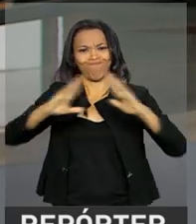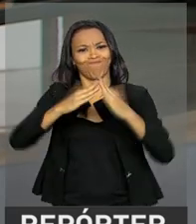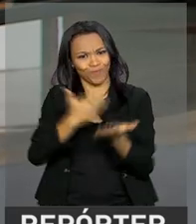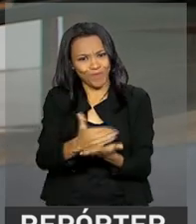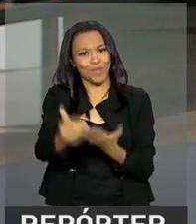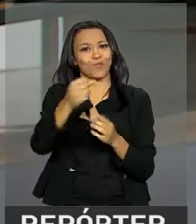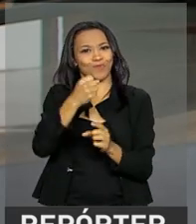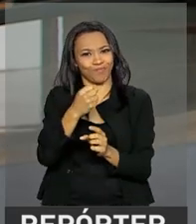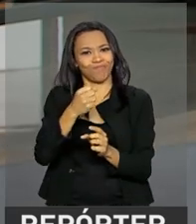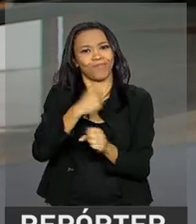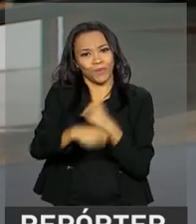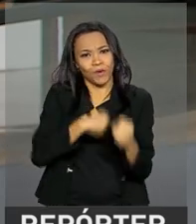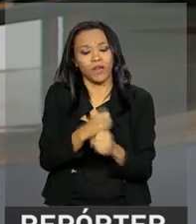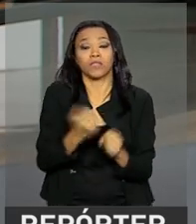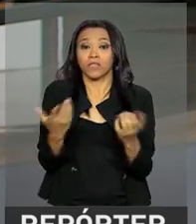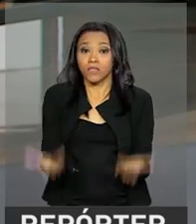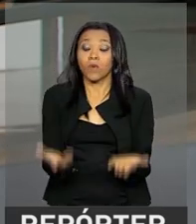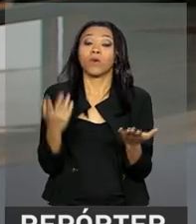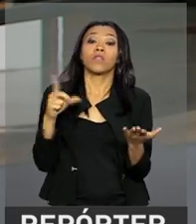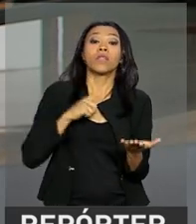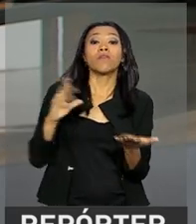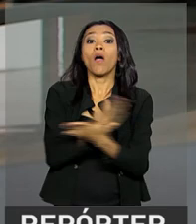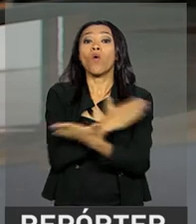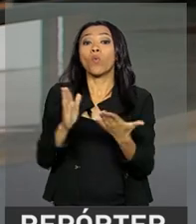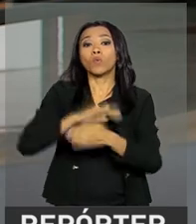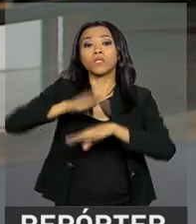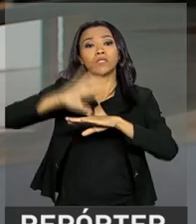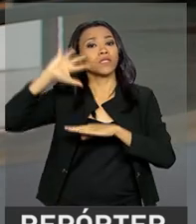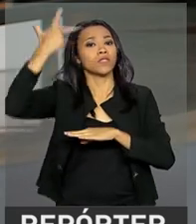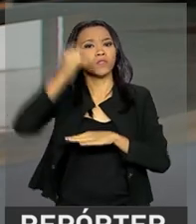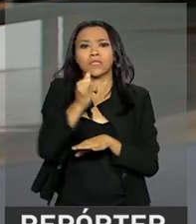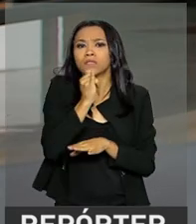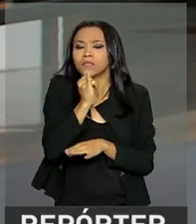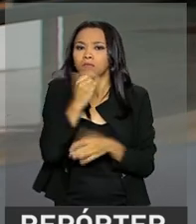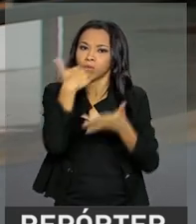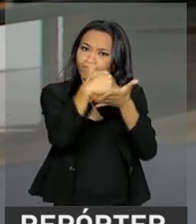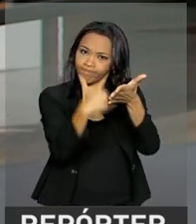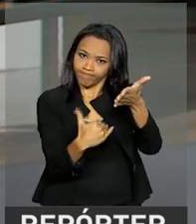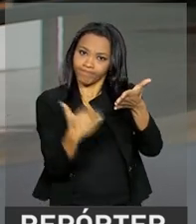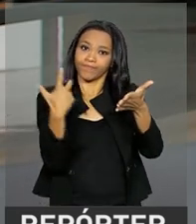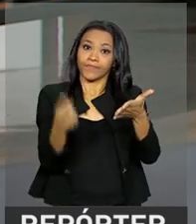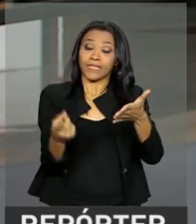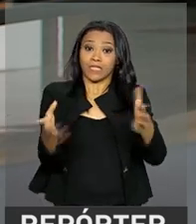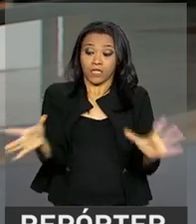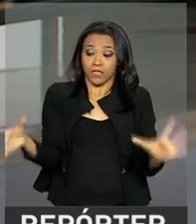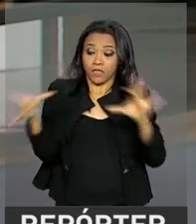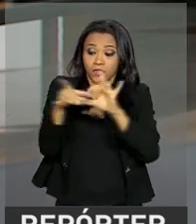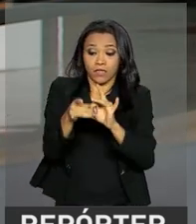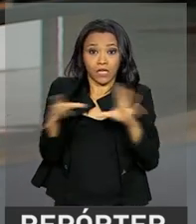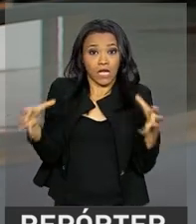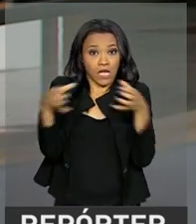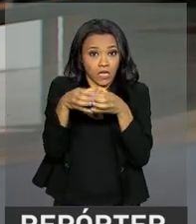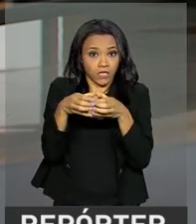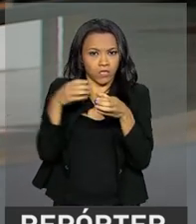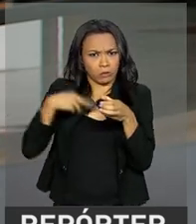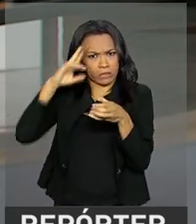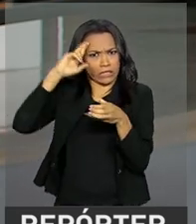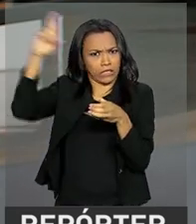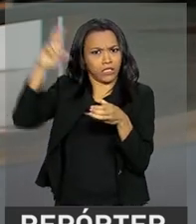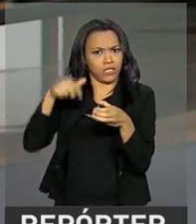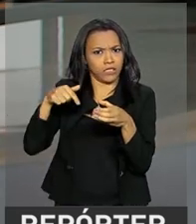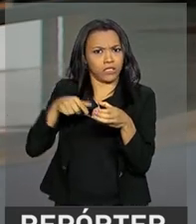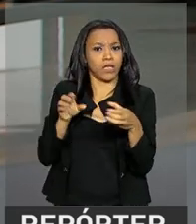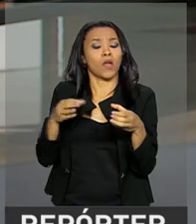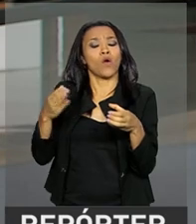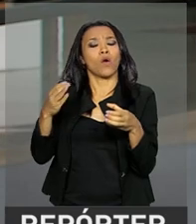durante o dia de ontem foram tomadas algumas decisões como por exemplo a maior integração entre os órgãos de inteligência dentro do governo federal